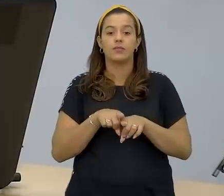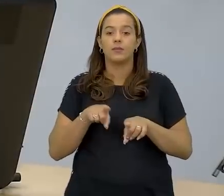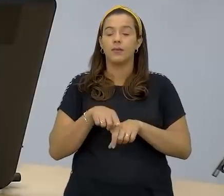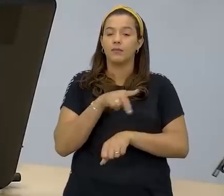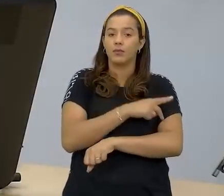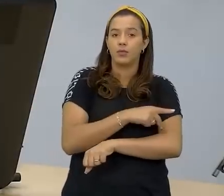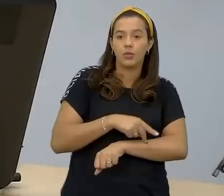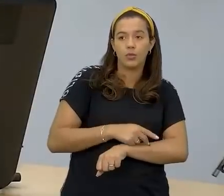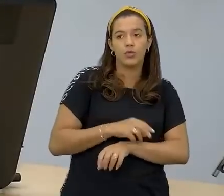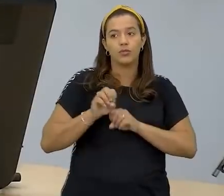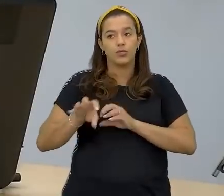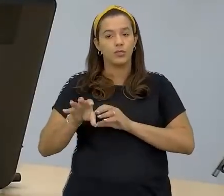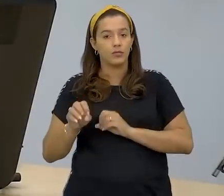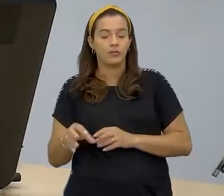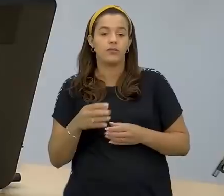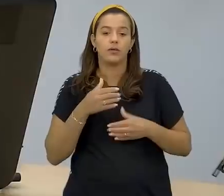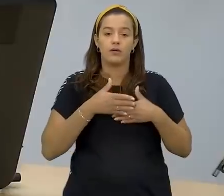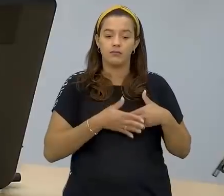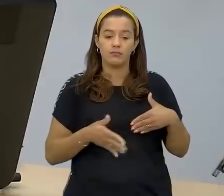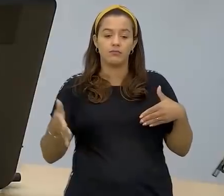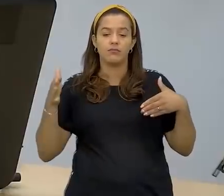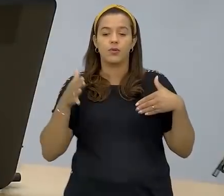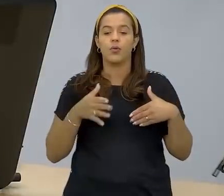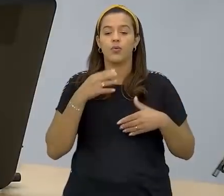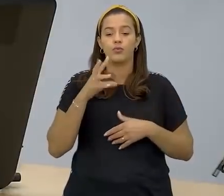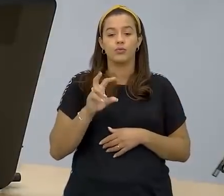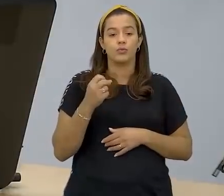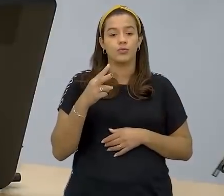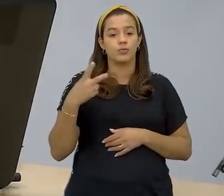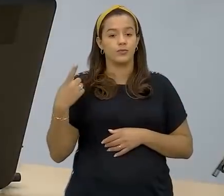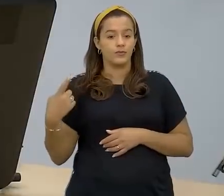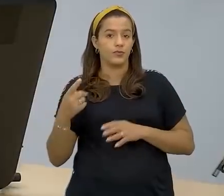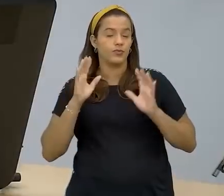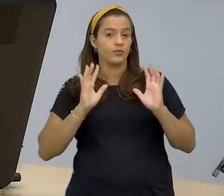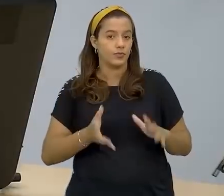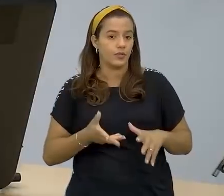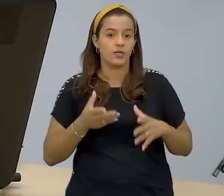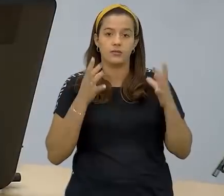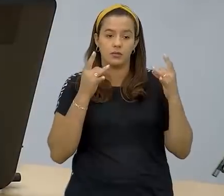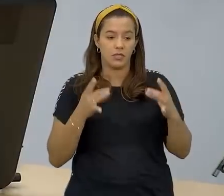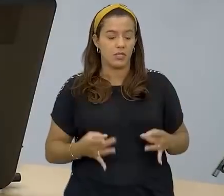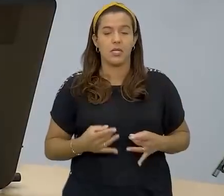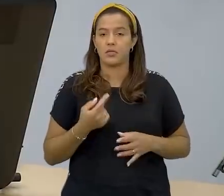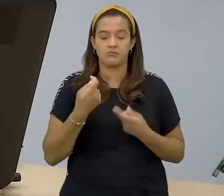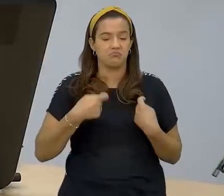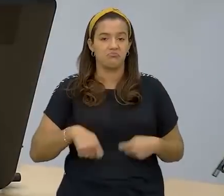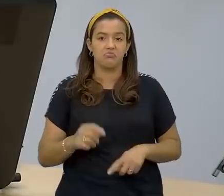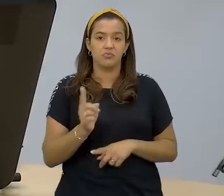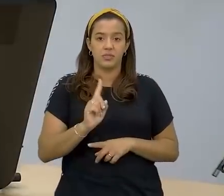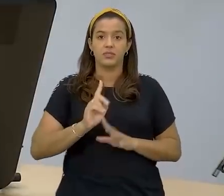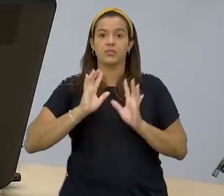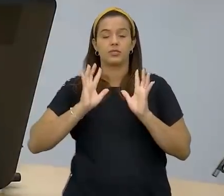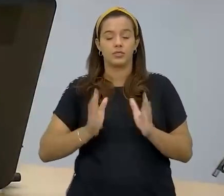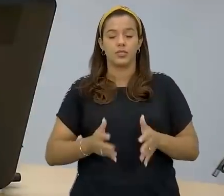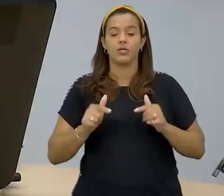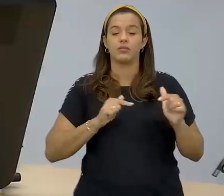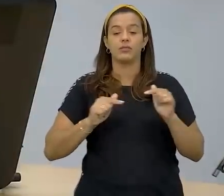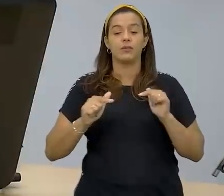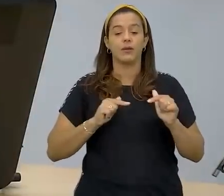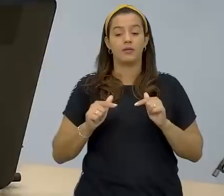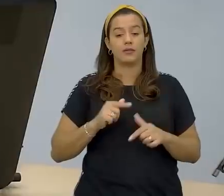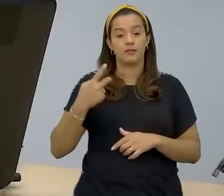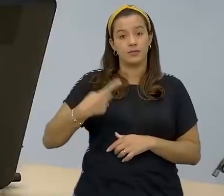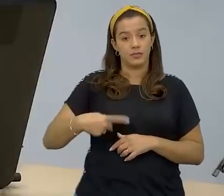a gente vem trabalhando aí ao longo de 2021, então a gente não vai destrinchar, né, detalhar para vocês como trabalhar com metodologias ativas aqui